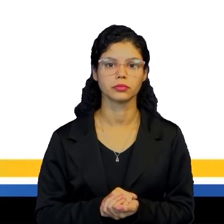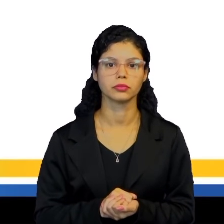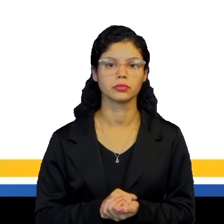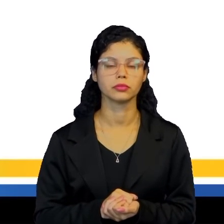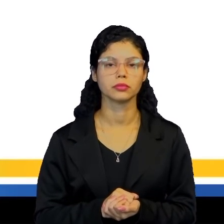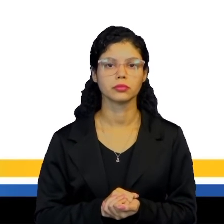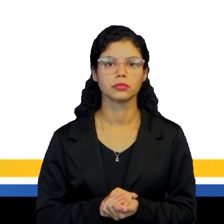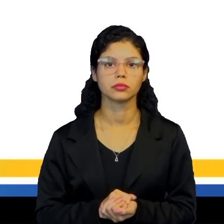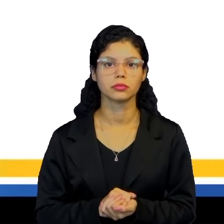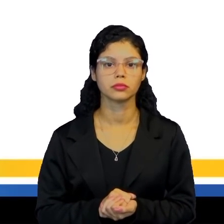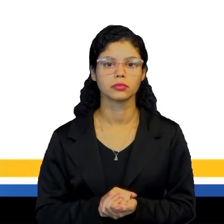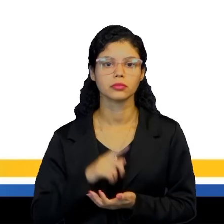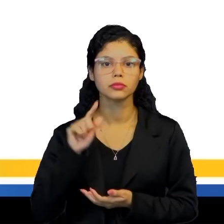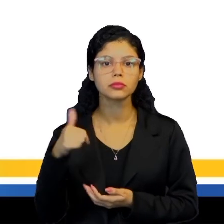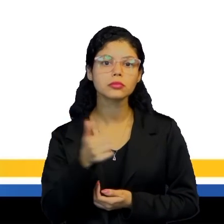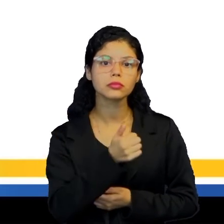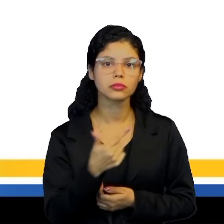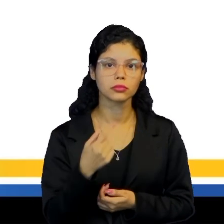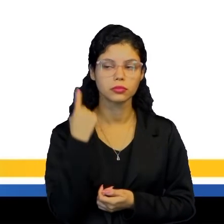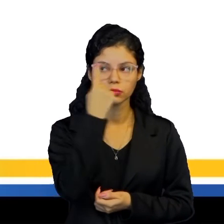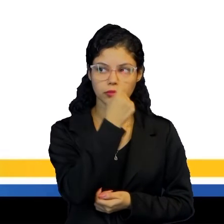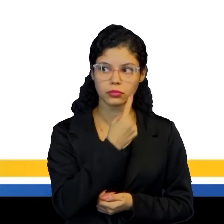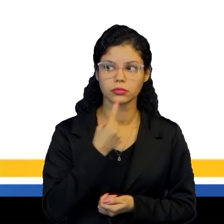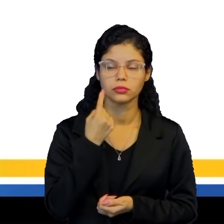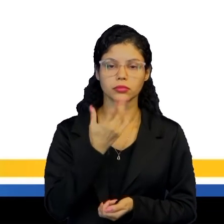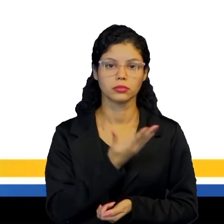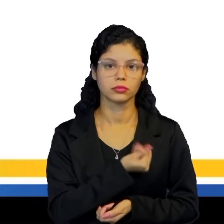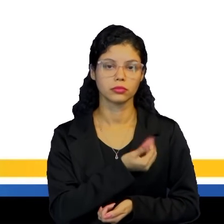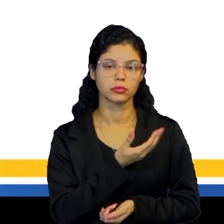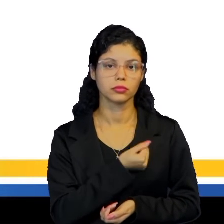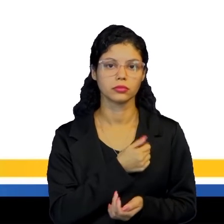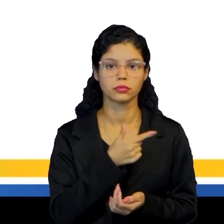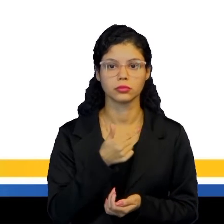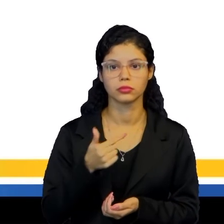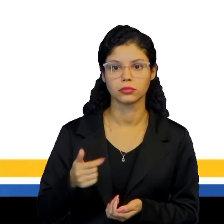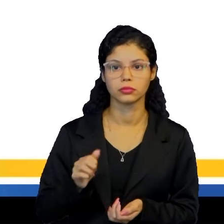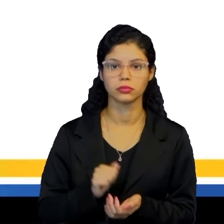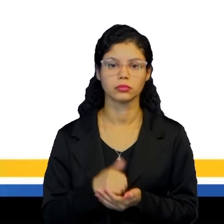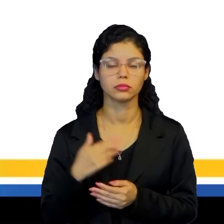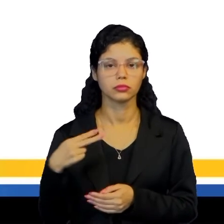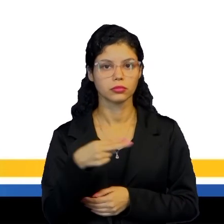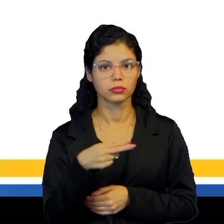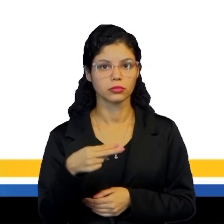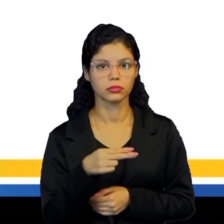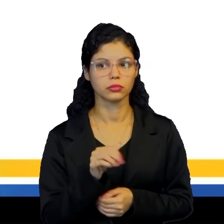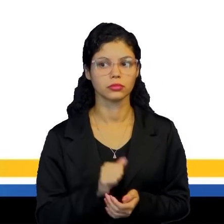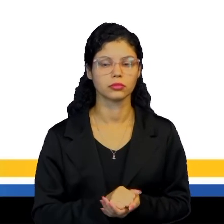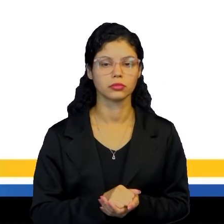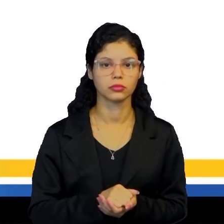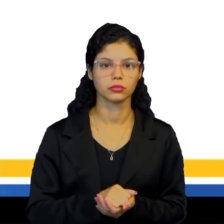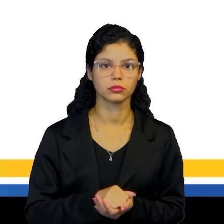4.095. Após 12 horas, o número de bactérias será igual a